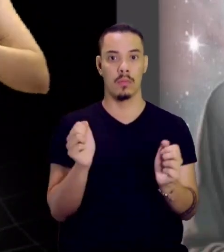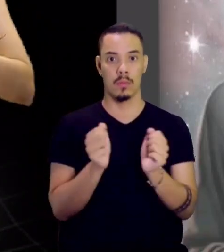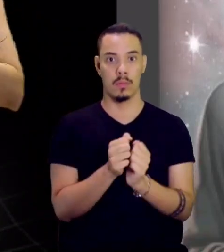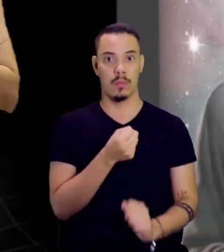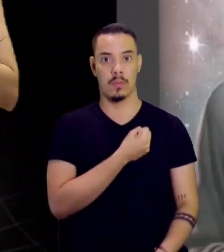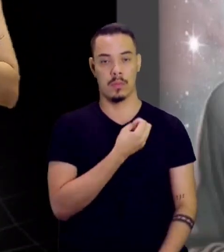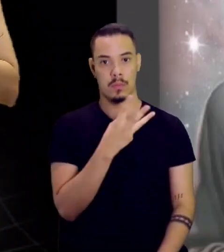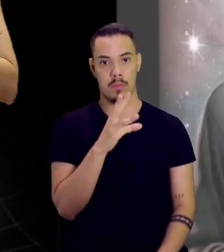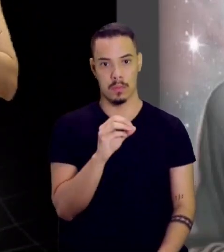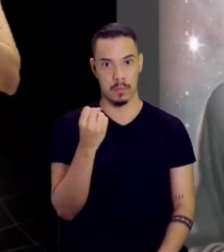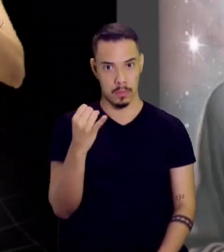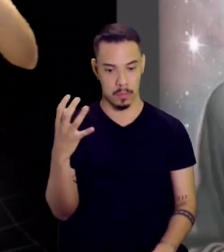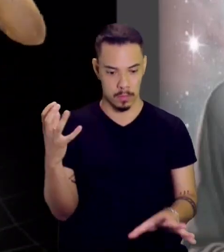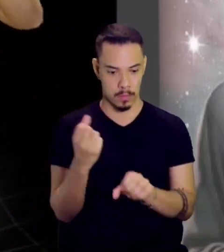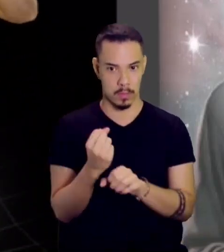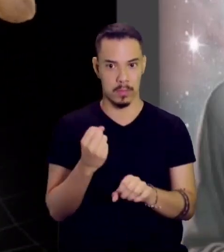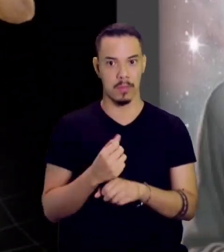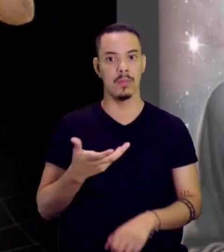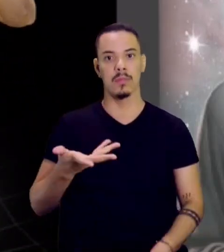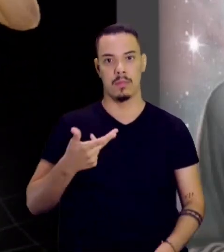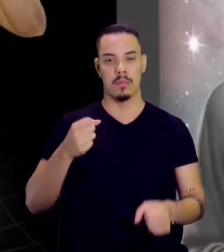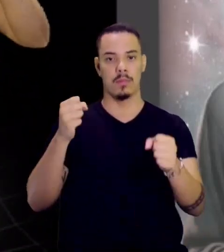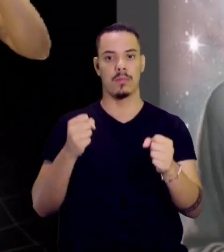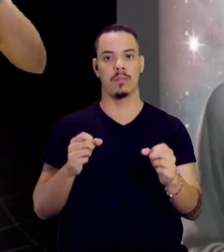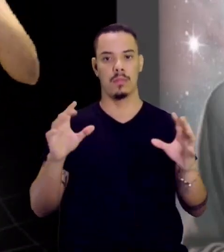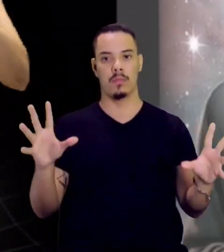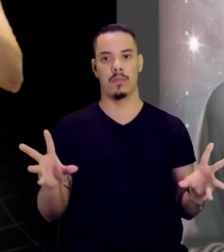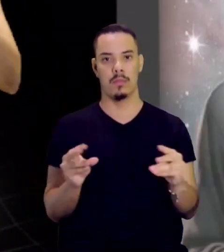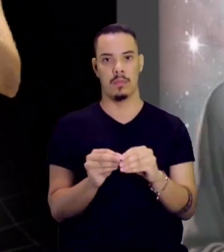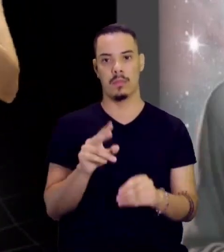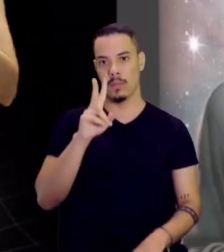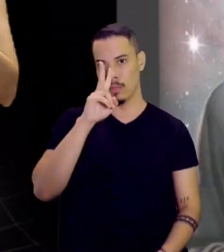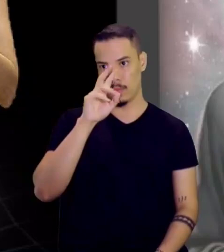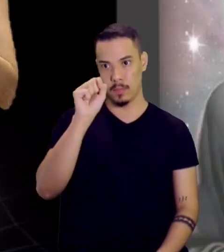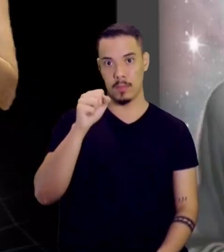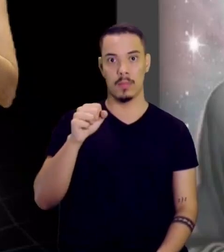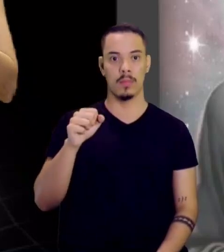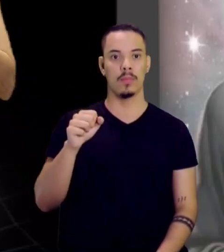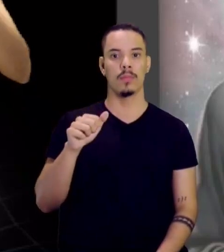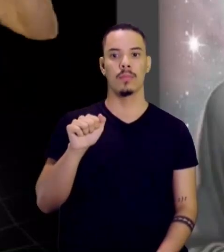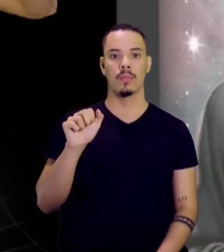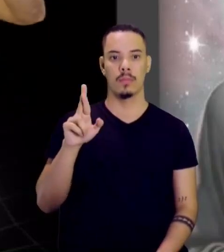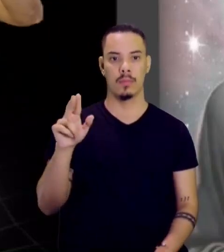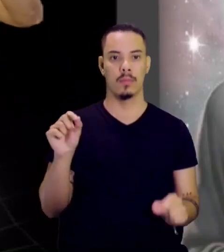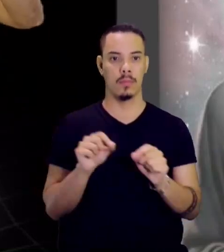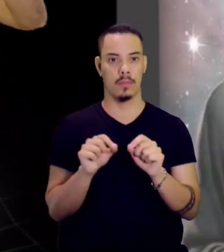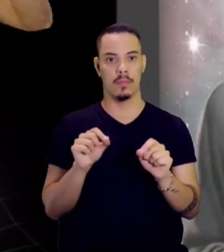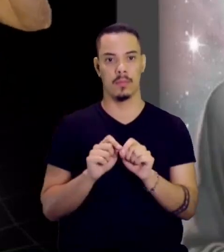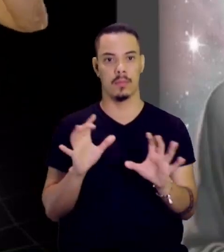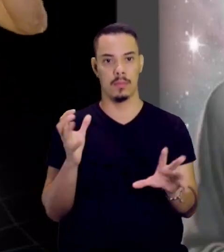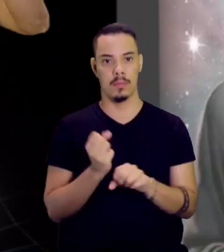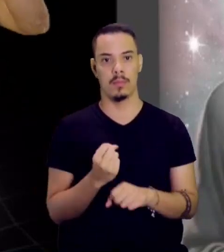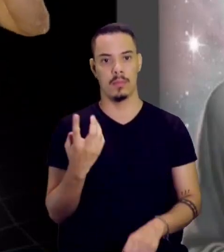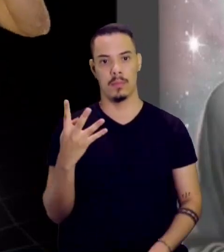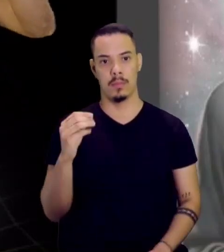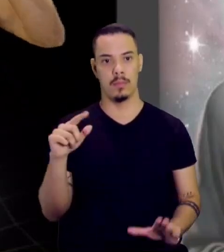se eu quiser calcular a aceleração, eu posso pegar as forças que estão atuando no A, né, Décio, e fazer a resultante. 40 menos 30. E se a força